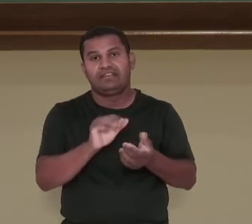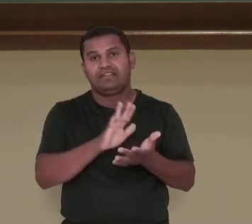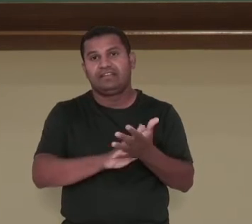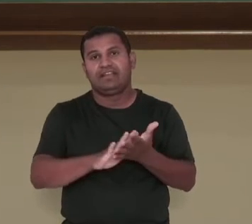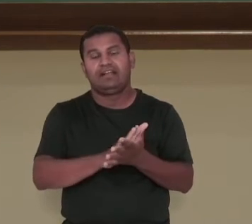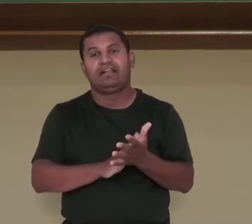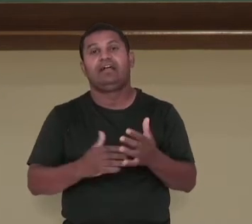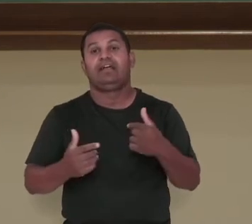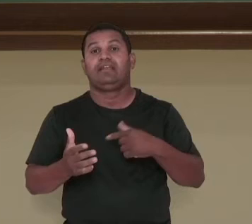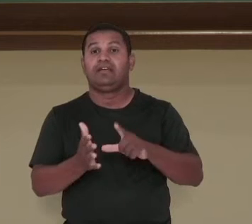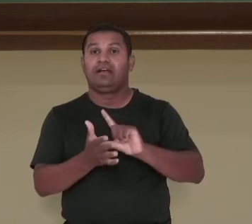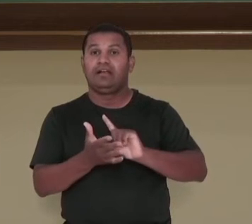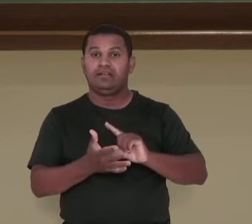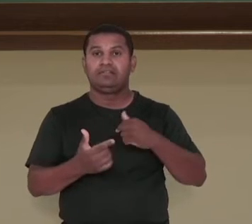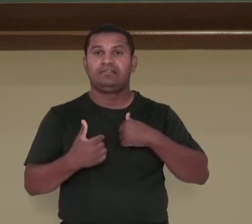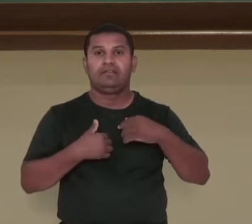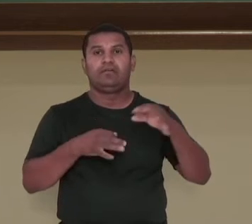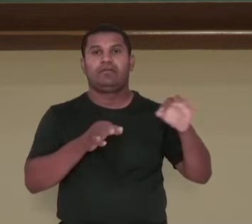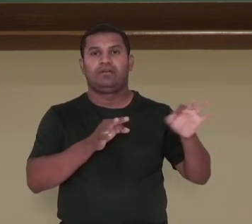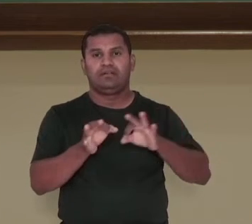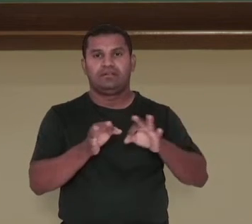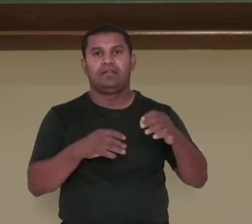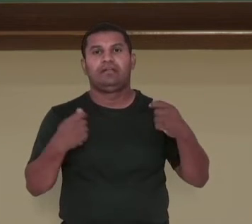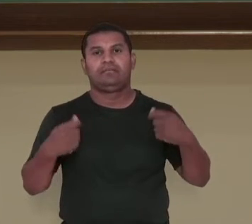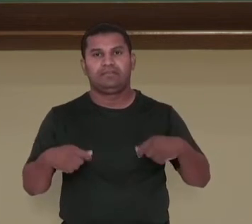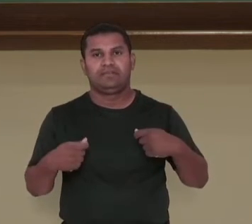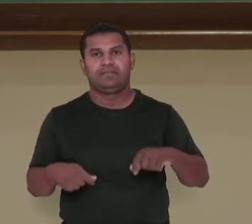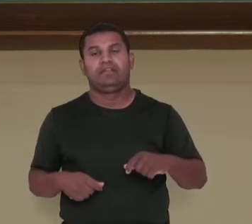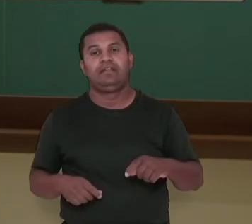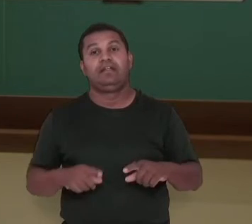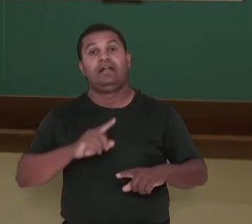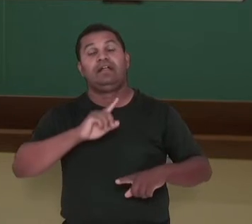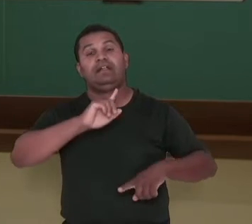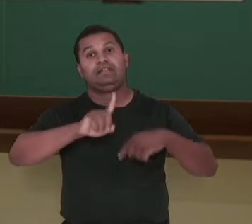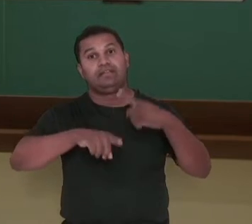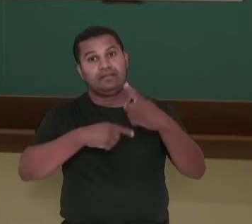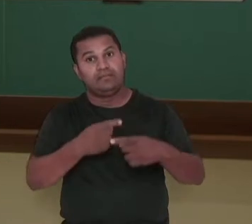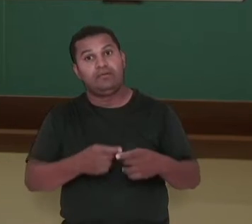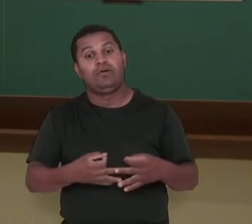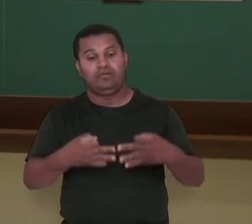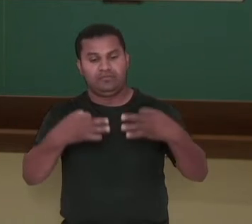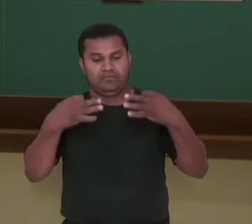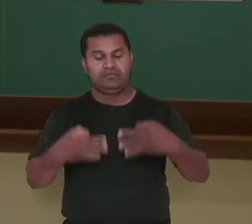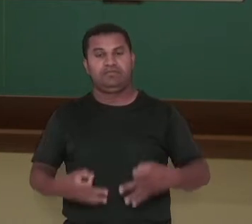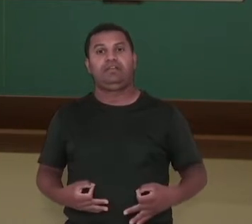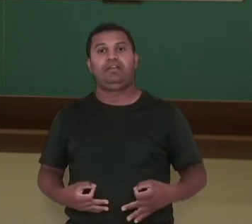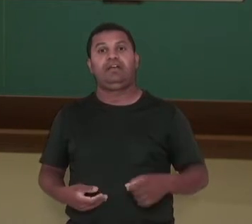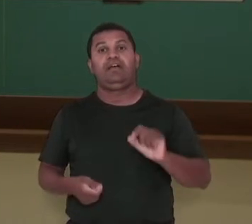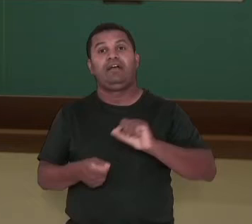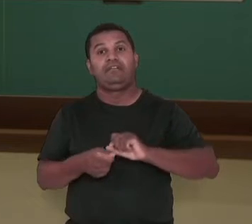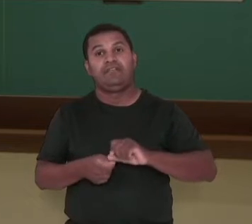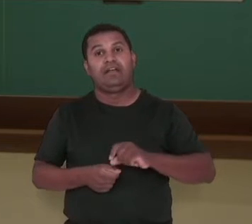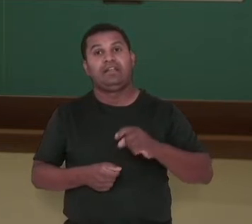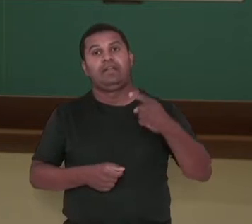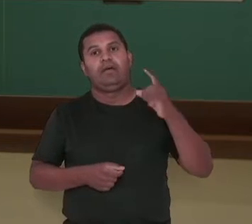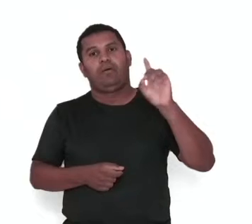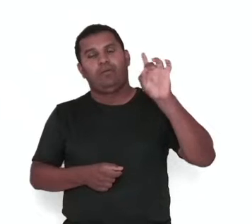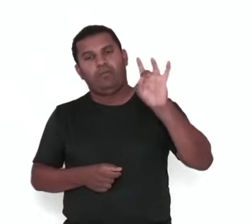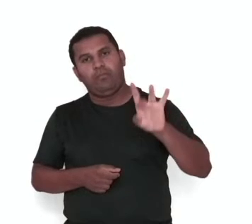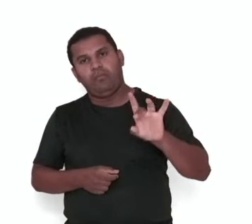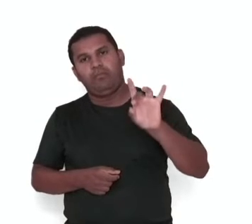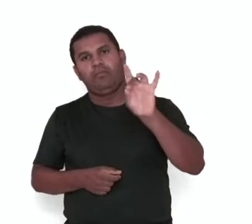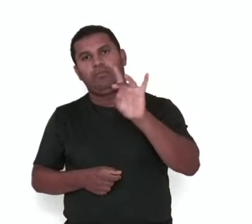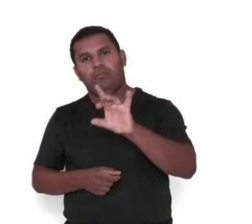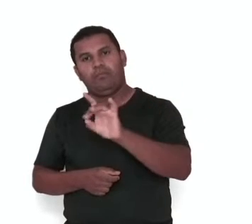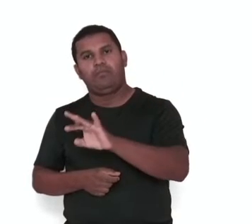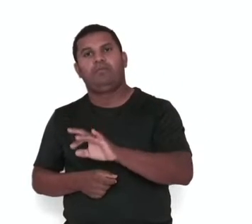ser organizado. Depois, seja disciplinado. Depois, faça uma coisa de cada vez. Para